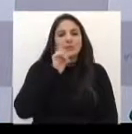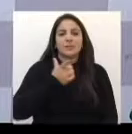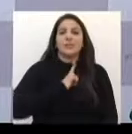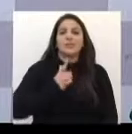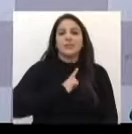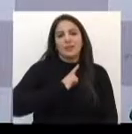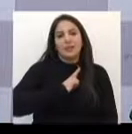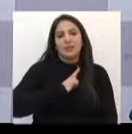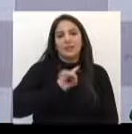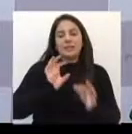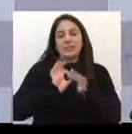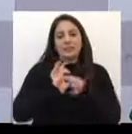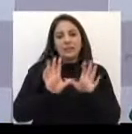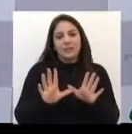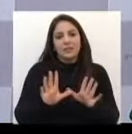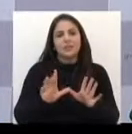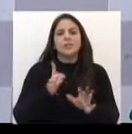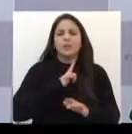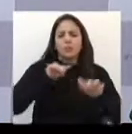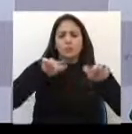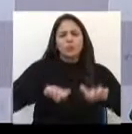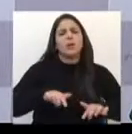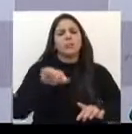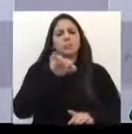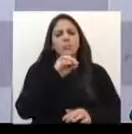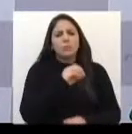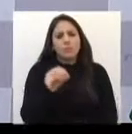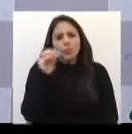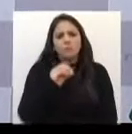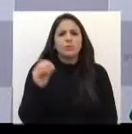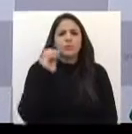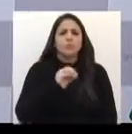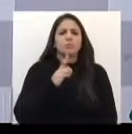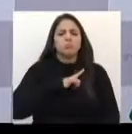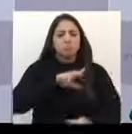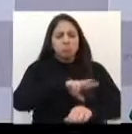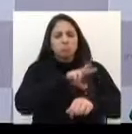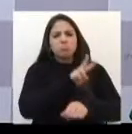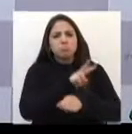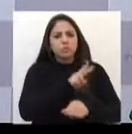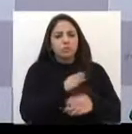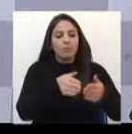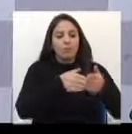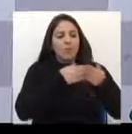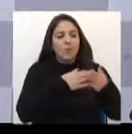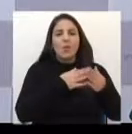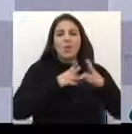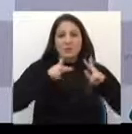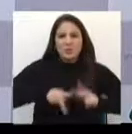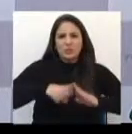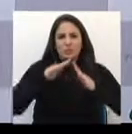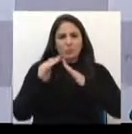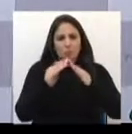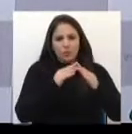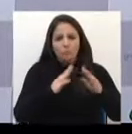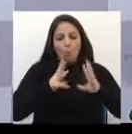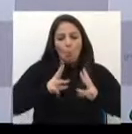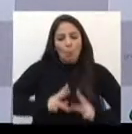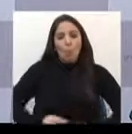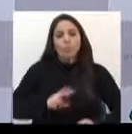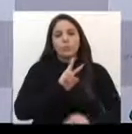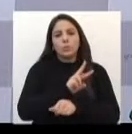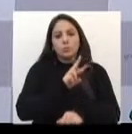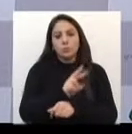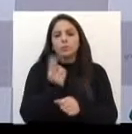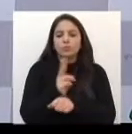livre, tendo em vista que eles têm um espaço maravilhoso, bem preservado, onde os moradores mesmos limpam, cuidam, fiscalizam, para que